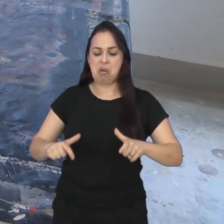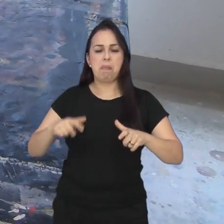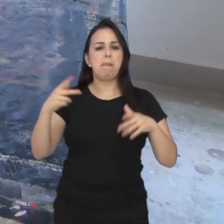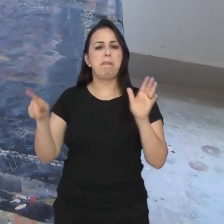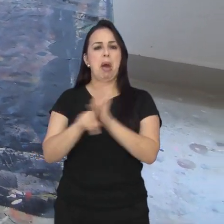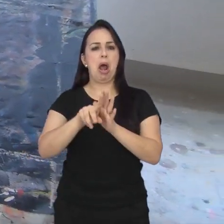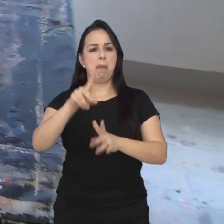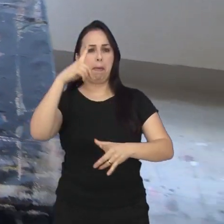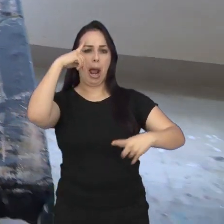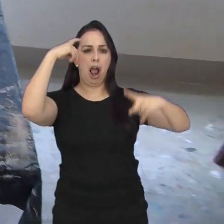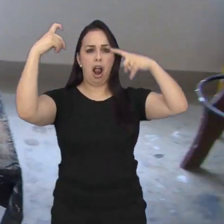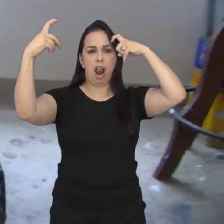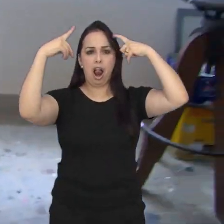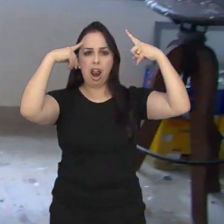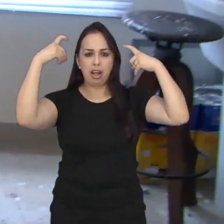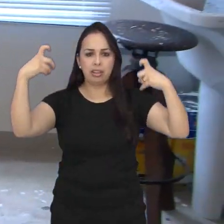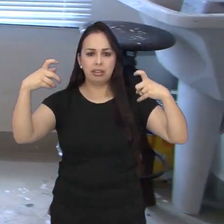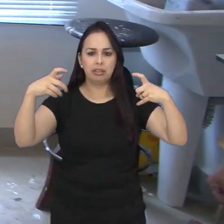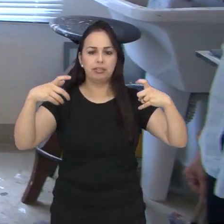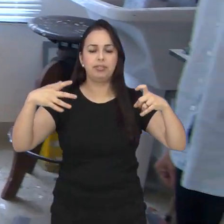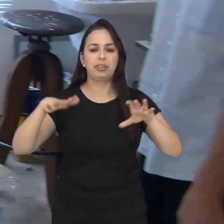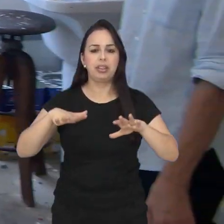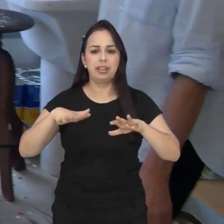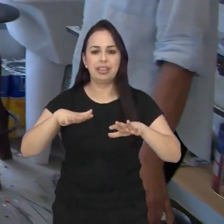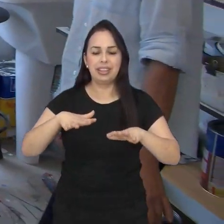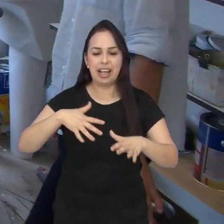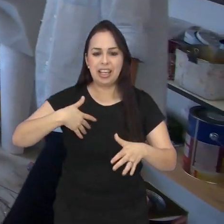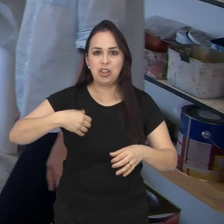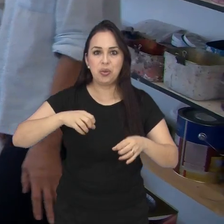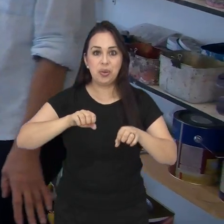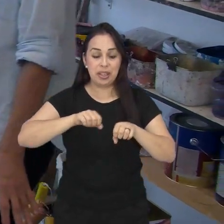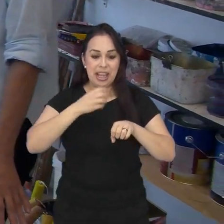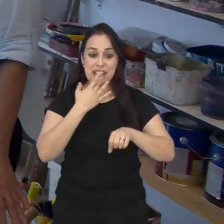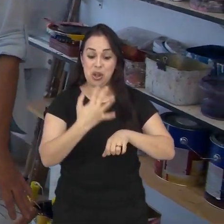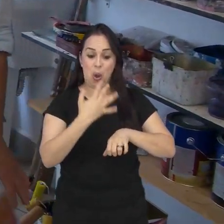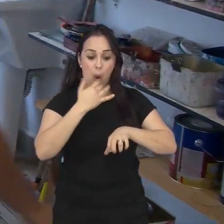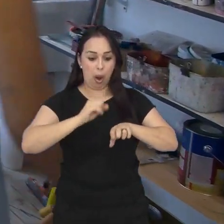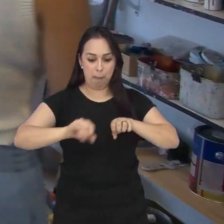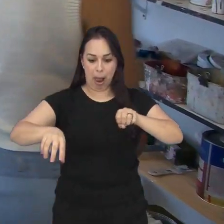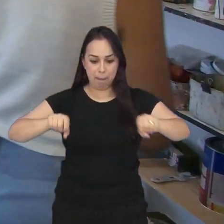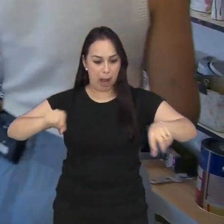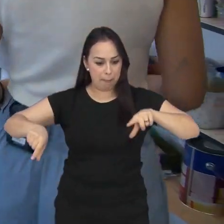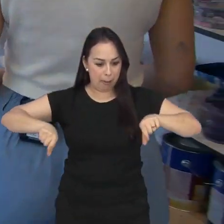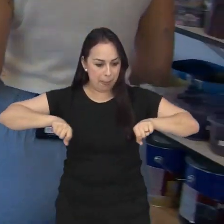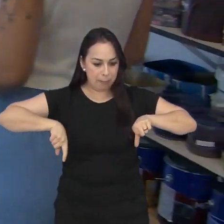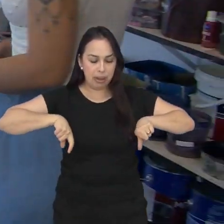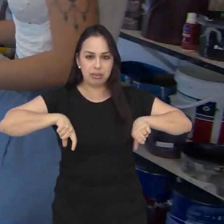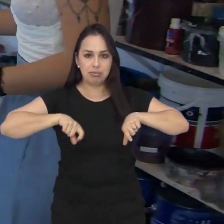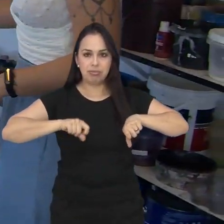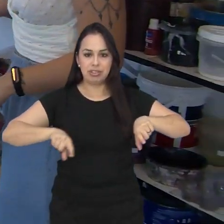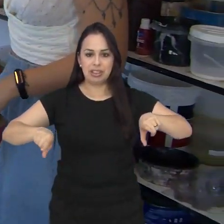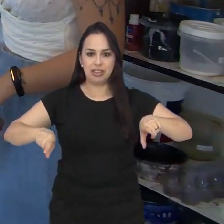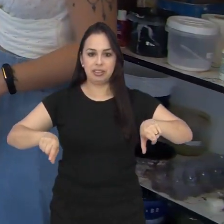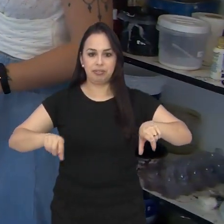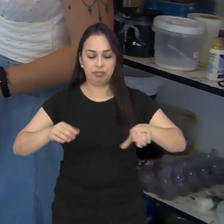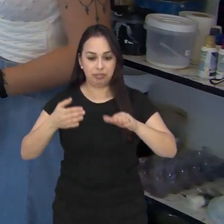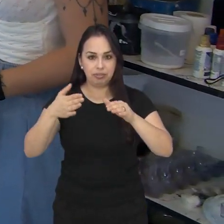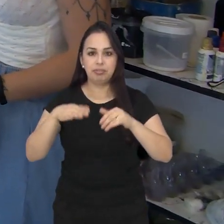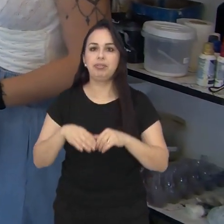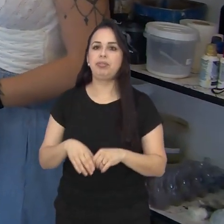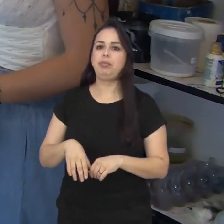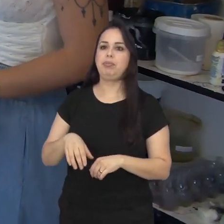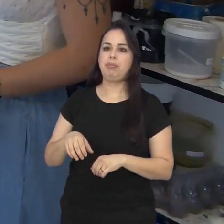muito boa, muito legal. O que mais tem aqui, Cidinha? Tudo pega tinta, né? O que tem seus trabalhos